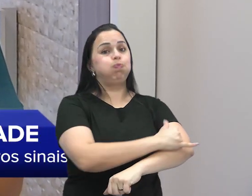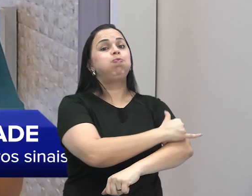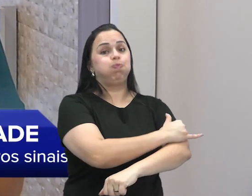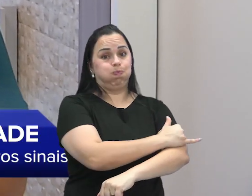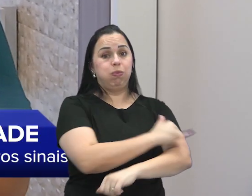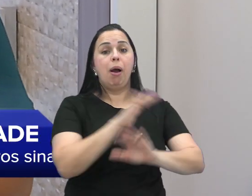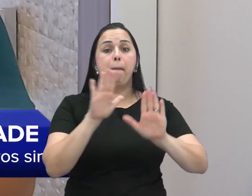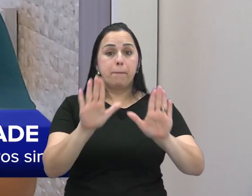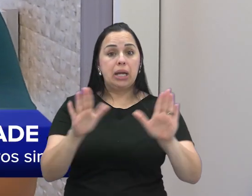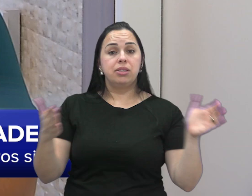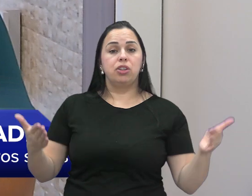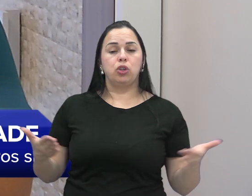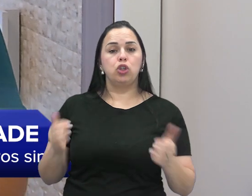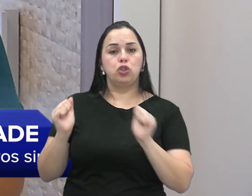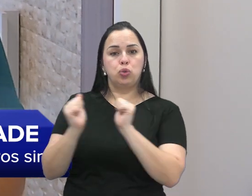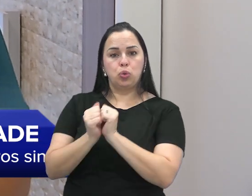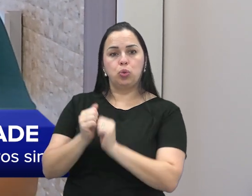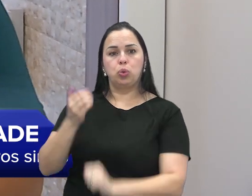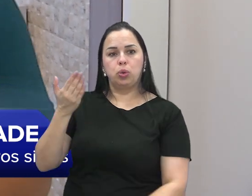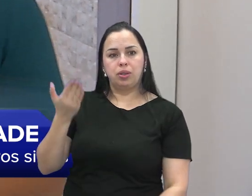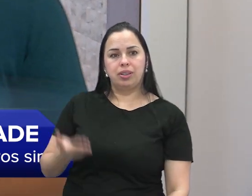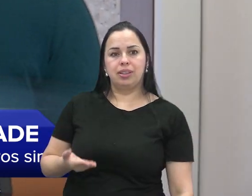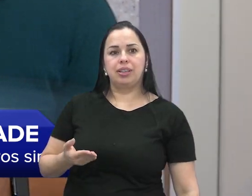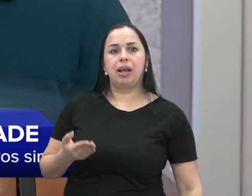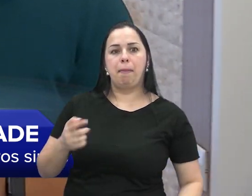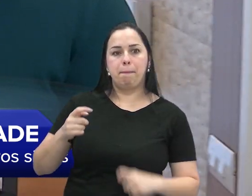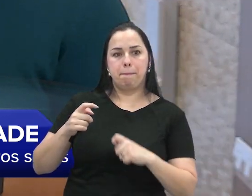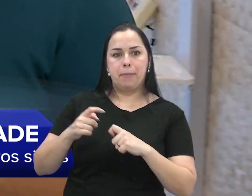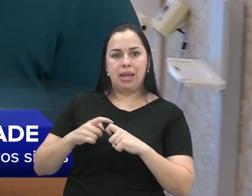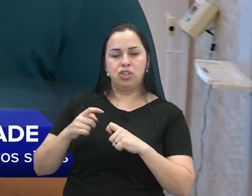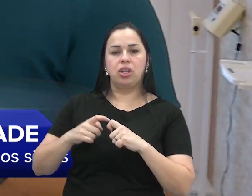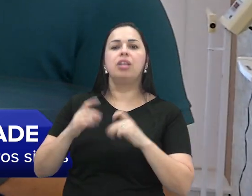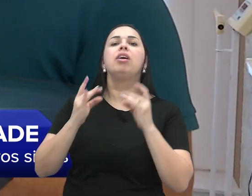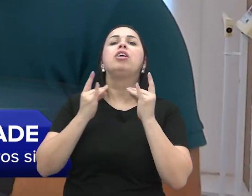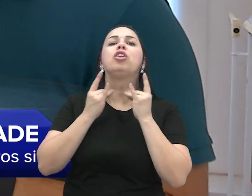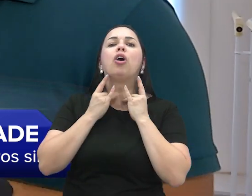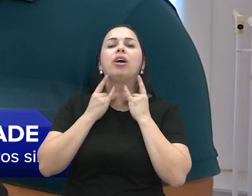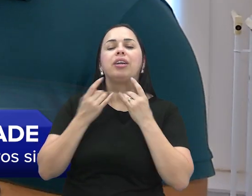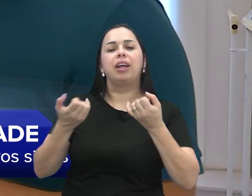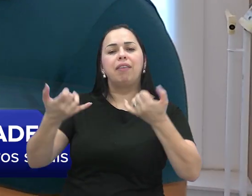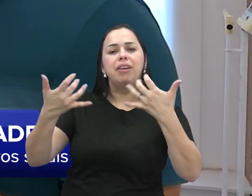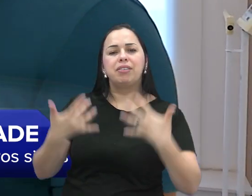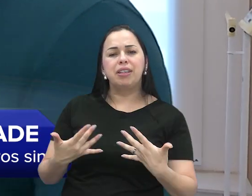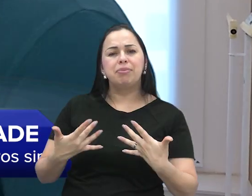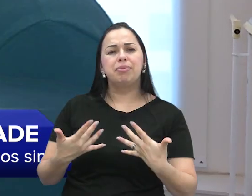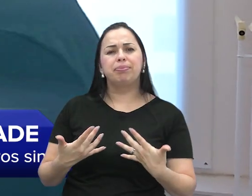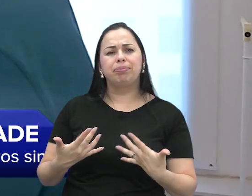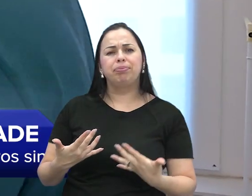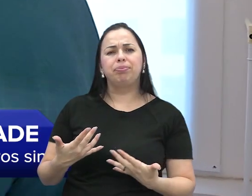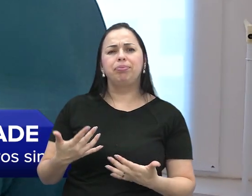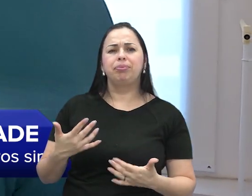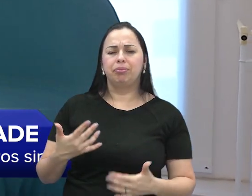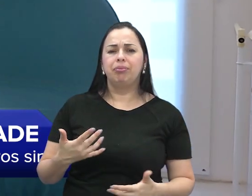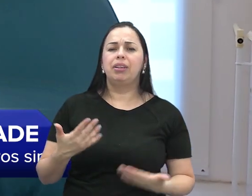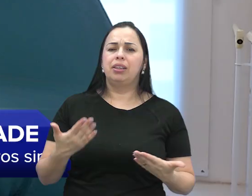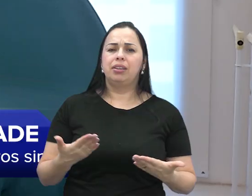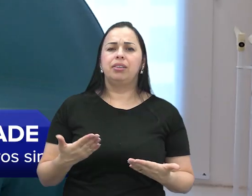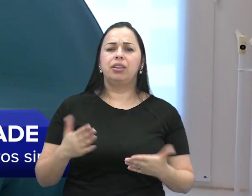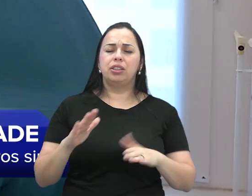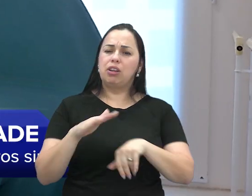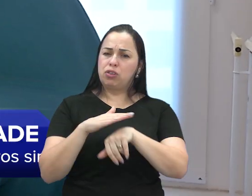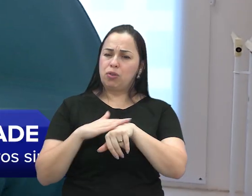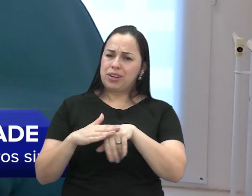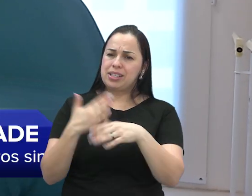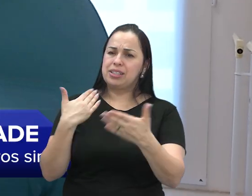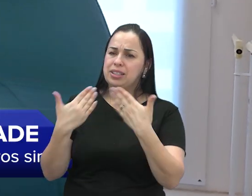da obesidade. Mas eu estou aqui com a doutora Mariana Reis Morim, que é endocrinologista, e ela vai falar com a gente sobre isso. Doutora, né, esse artigo que a